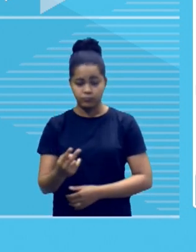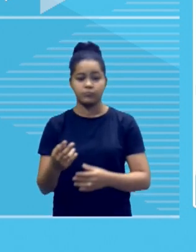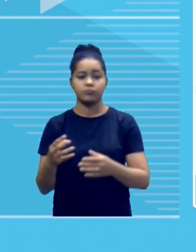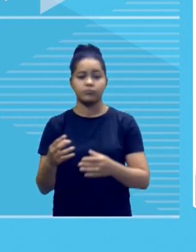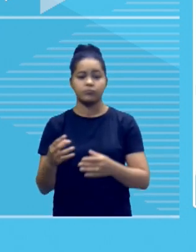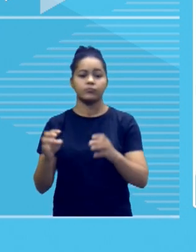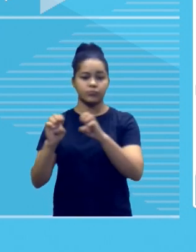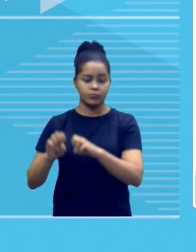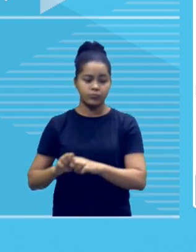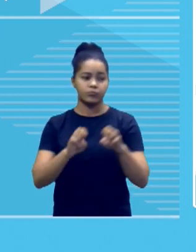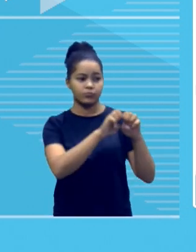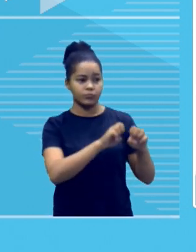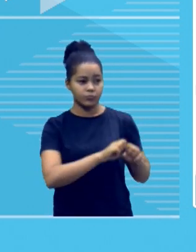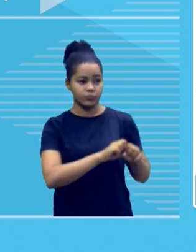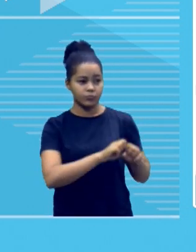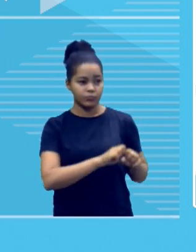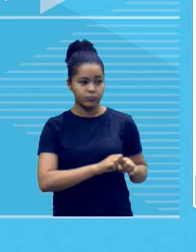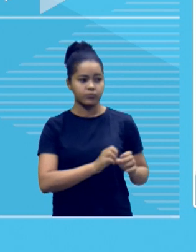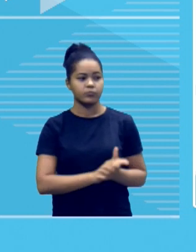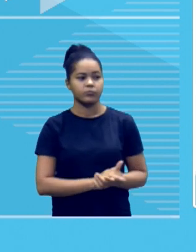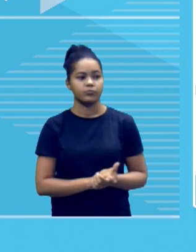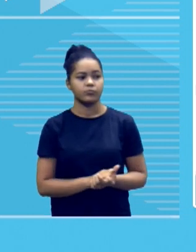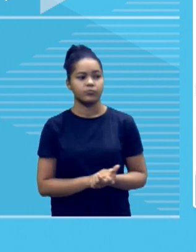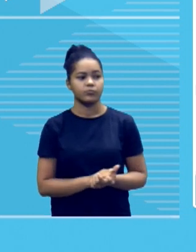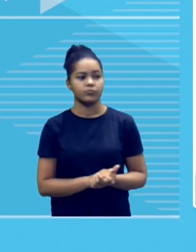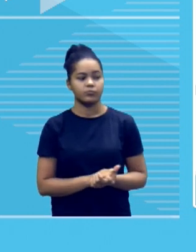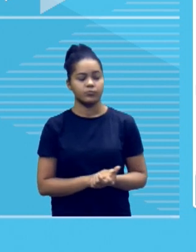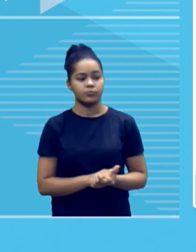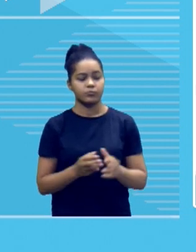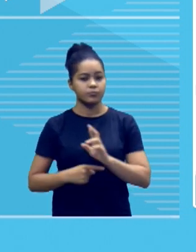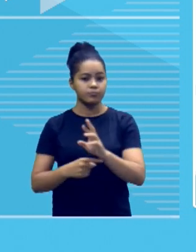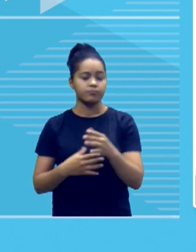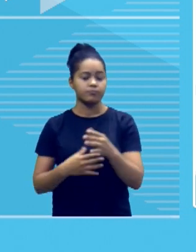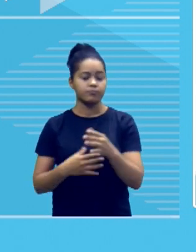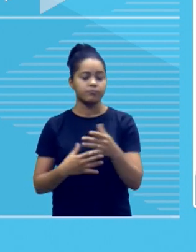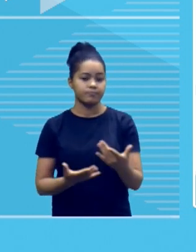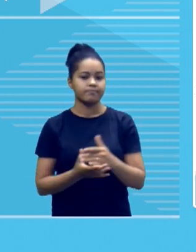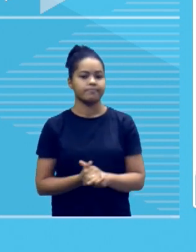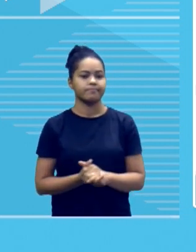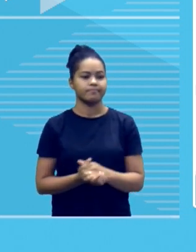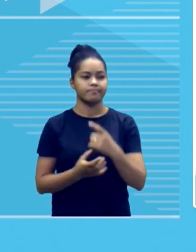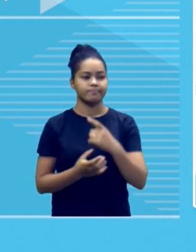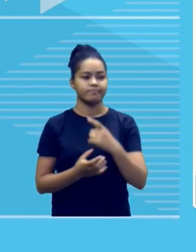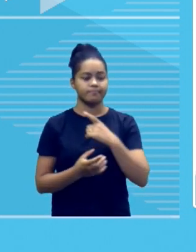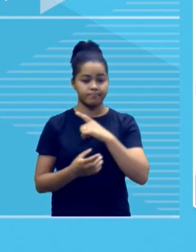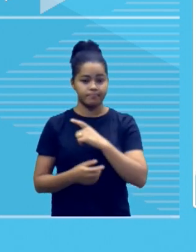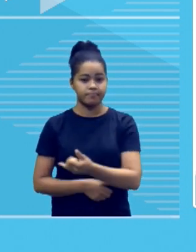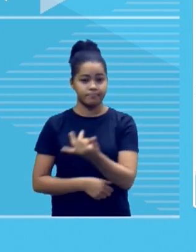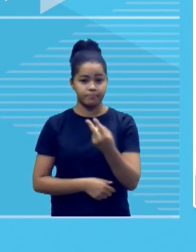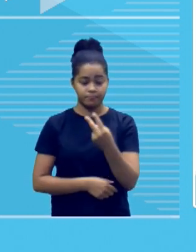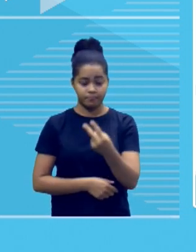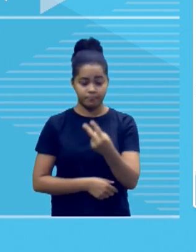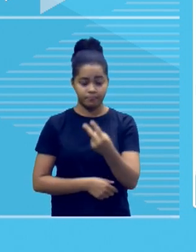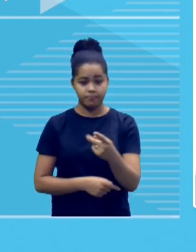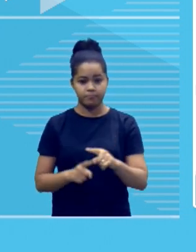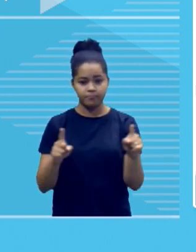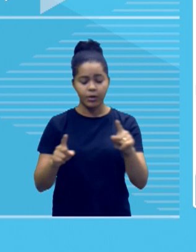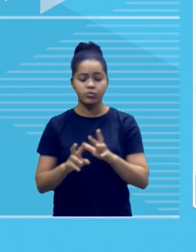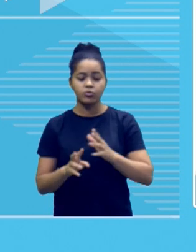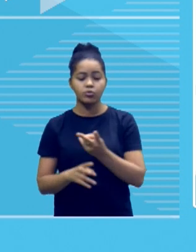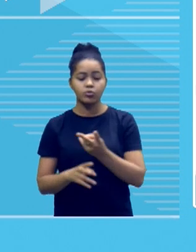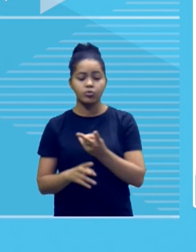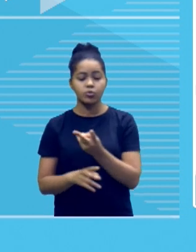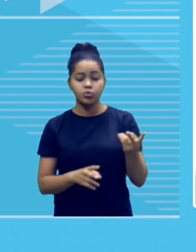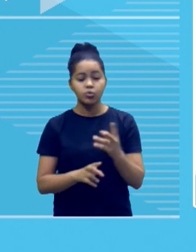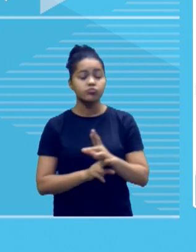representados pelas estruturas a seguir são Você tem dois compostos O que é que tá mudando aí pessoal